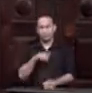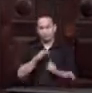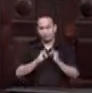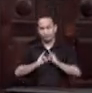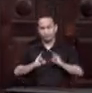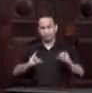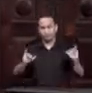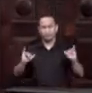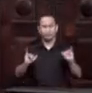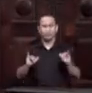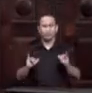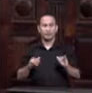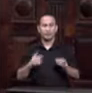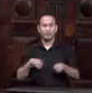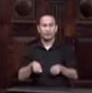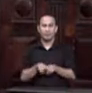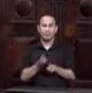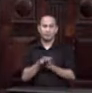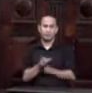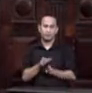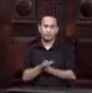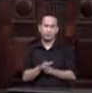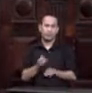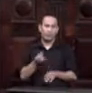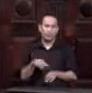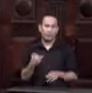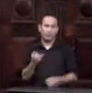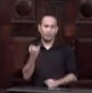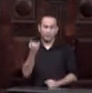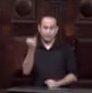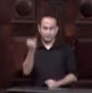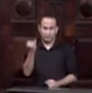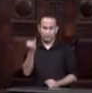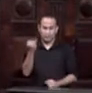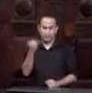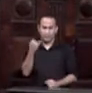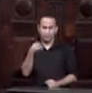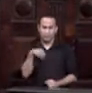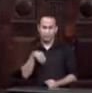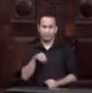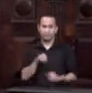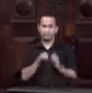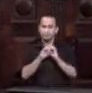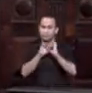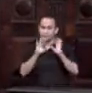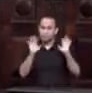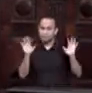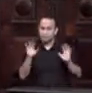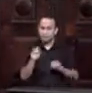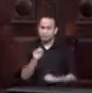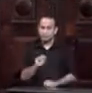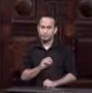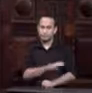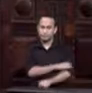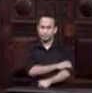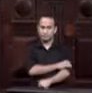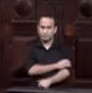de cargos e de auxílios. É importante deixar claro